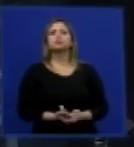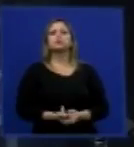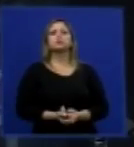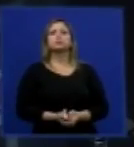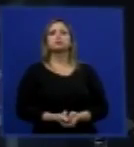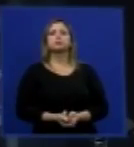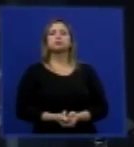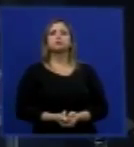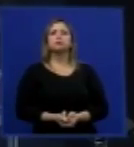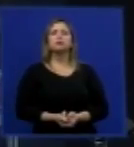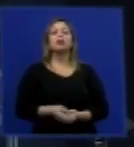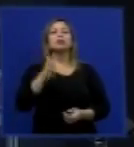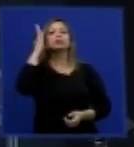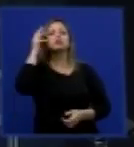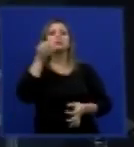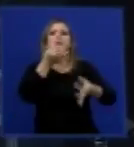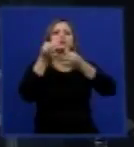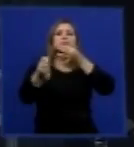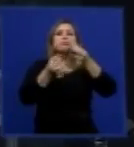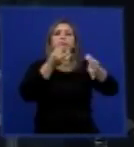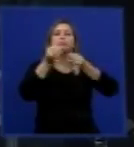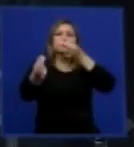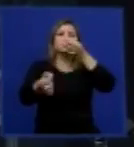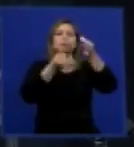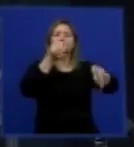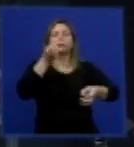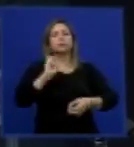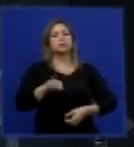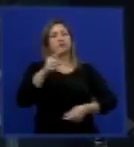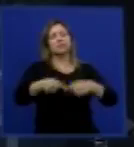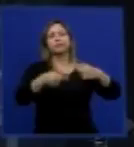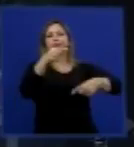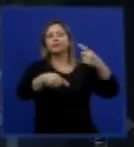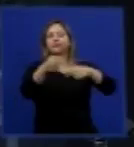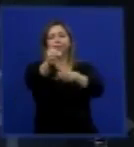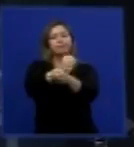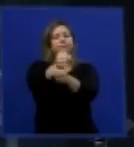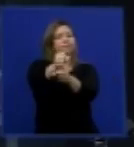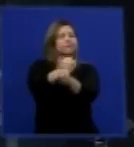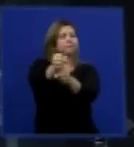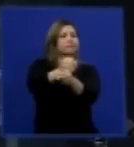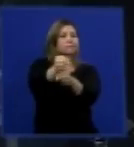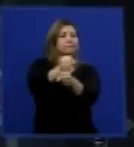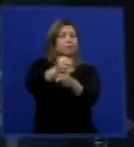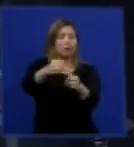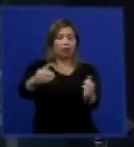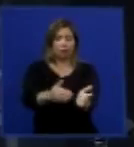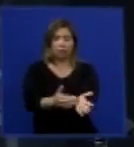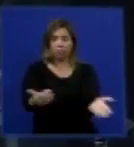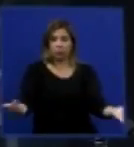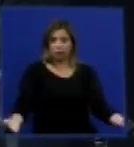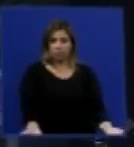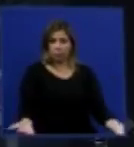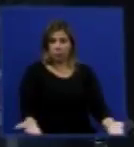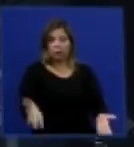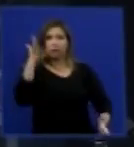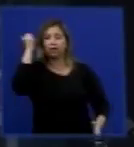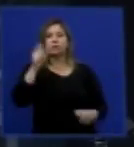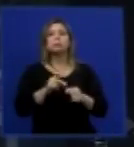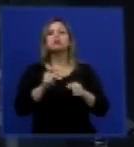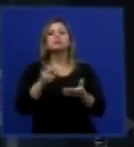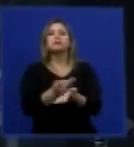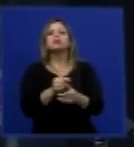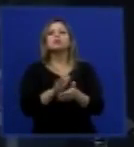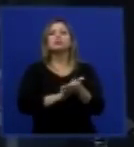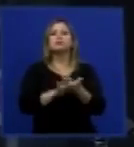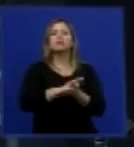de que muitas discussões têm acontecido já há muitos anos mas até agora não se apontaram ainda as verdadeiras soluções